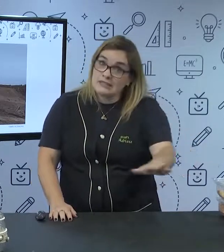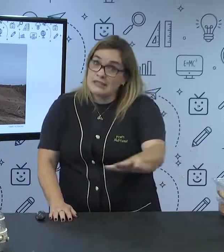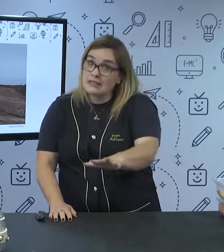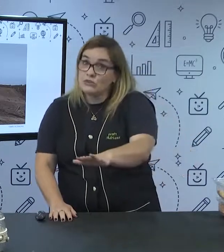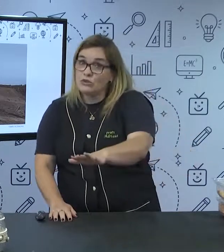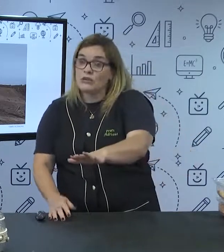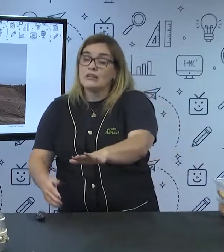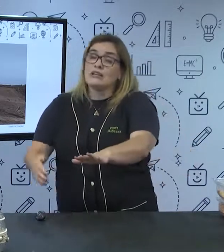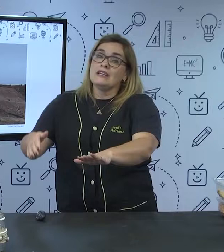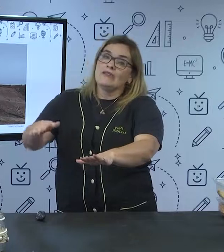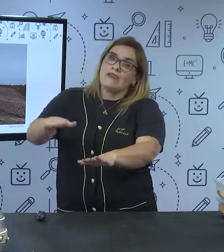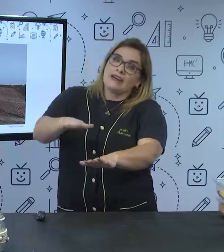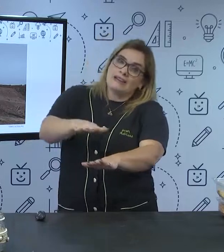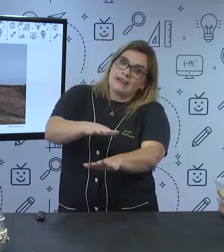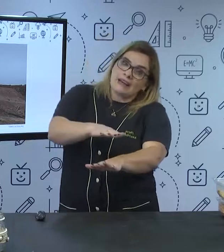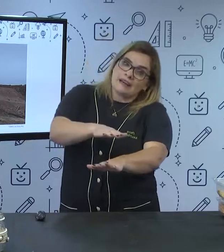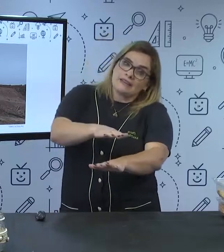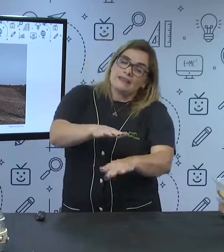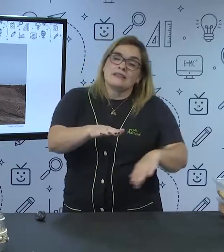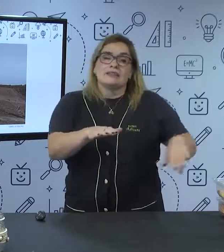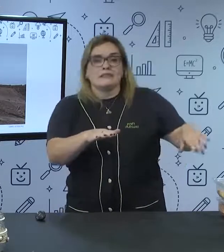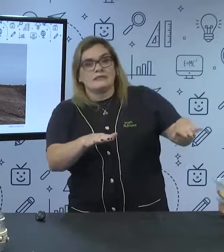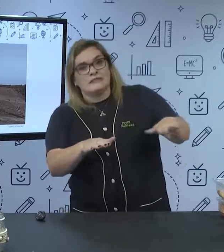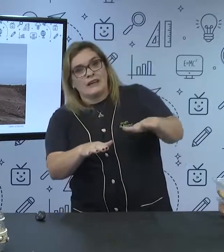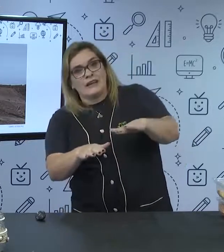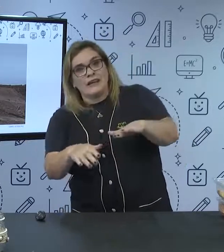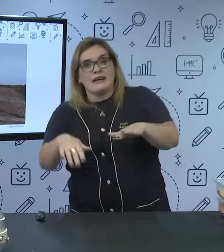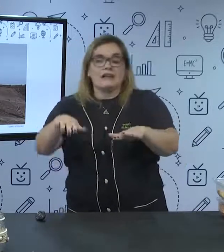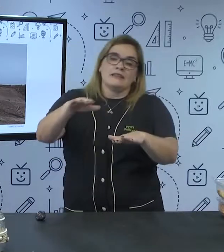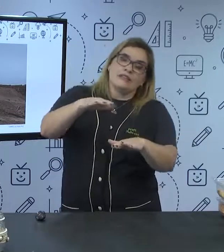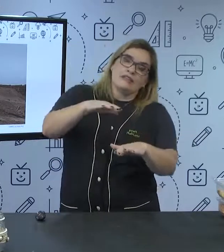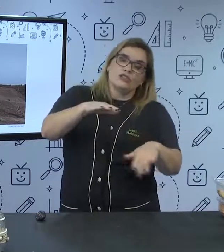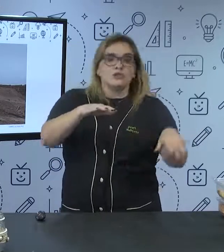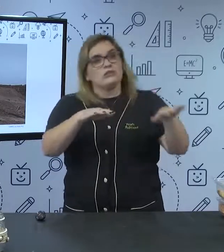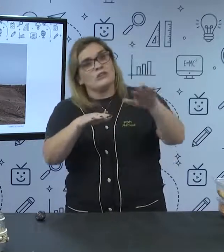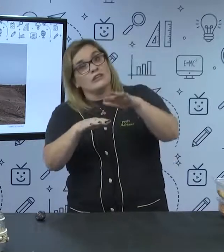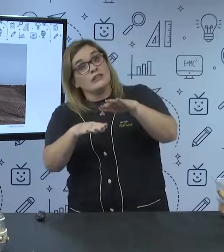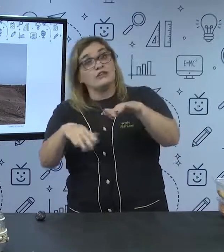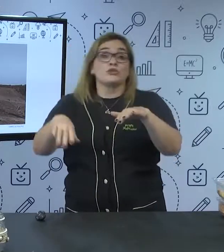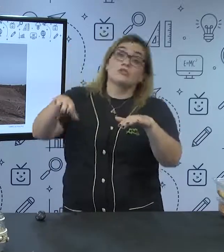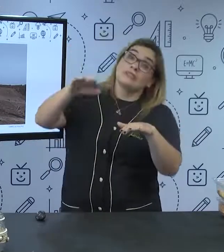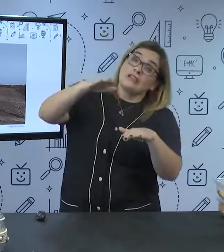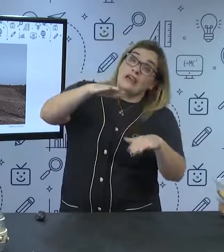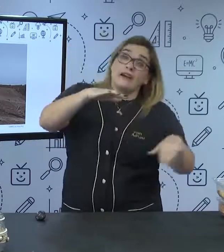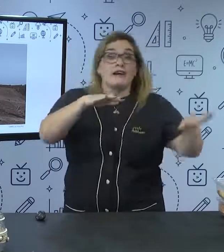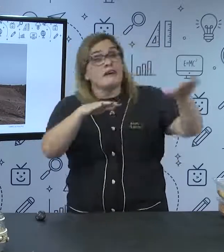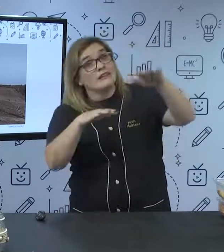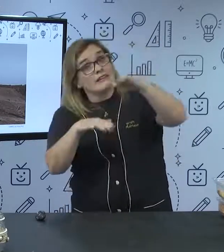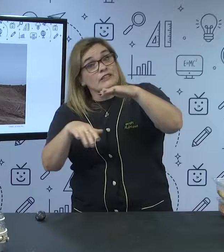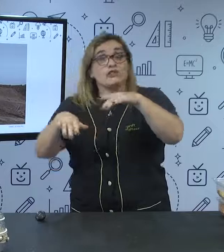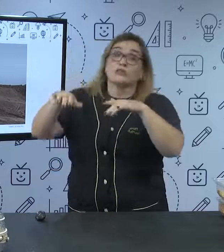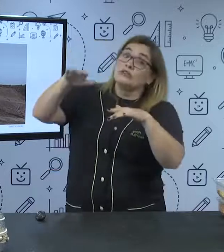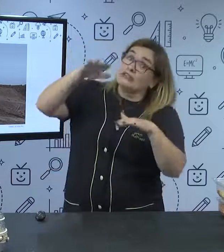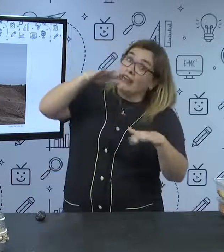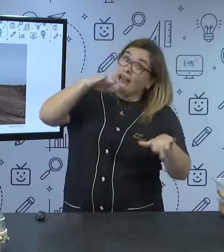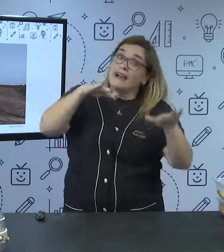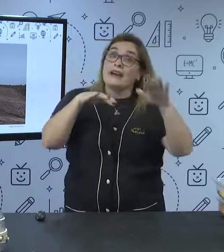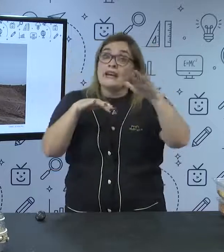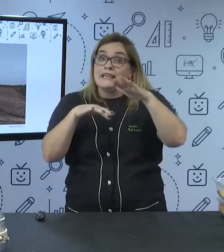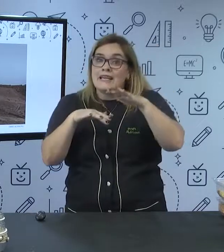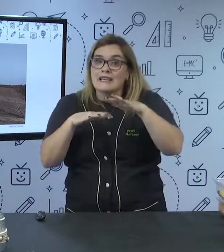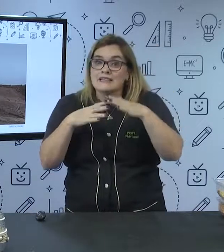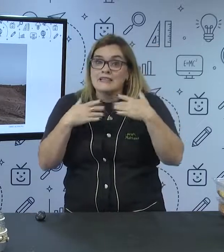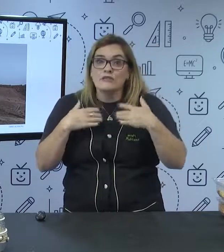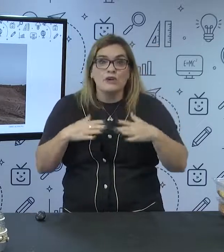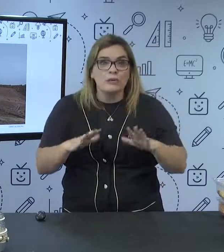o resíduo e vem a terra. Terra, lixo, lixo, terra, lixo,